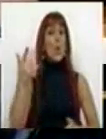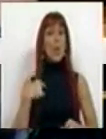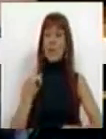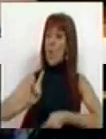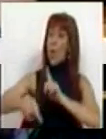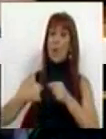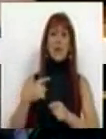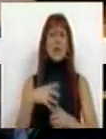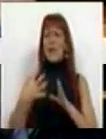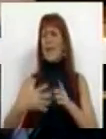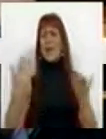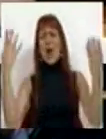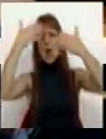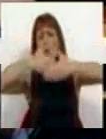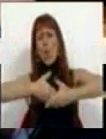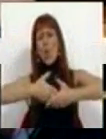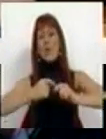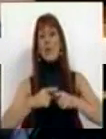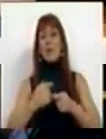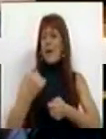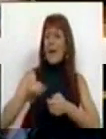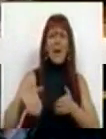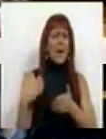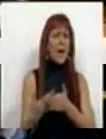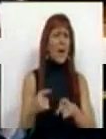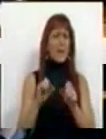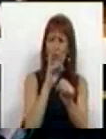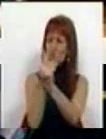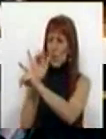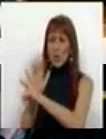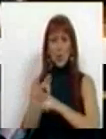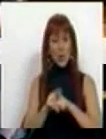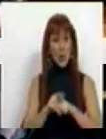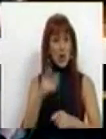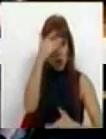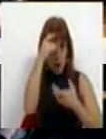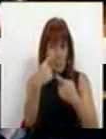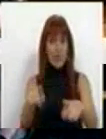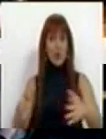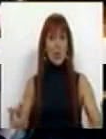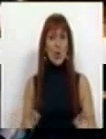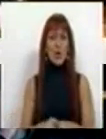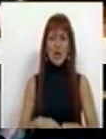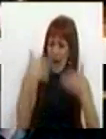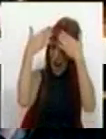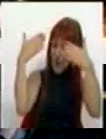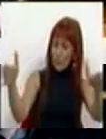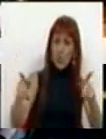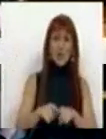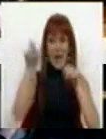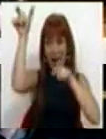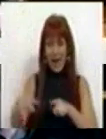aquela uma longa noite negava a probabilidade as opiniões amocra cia